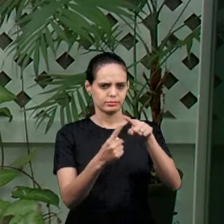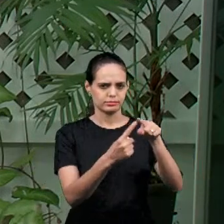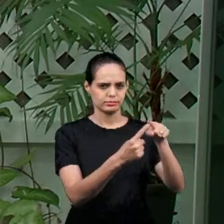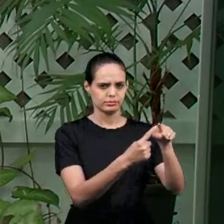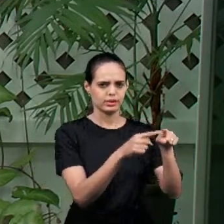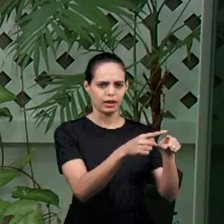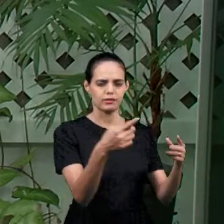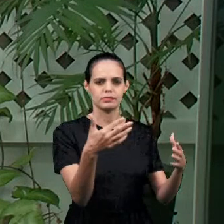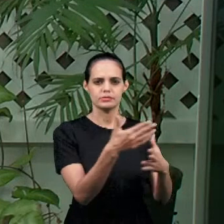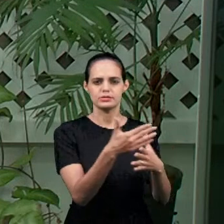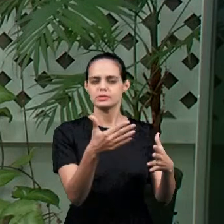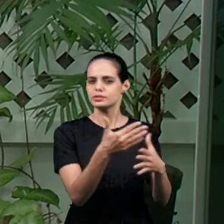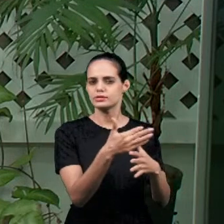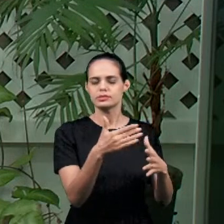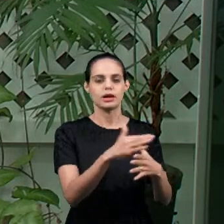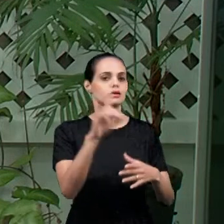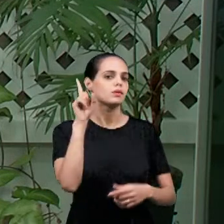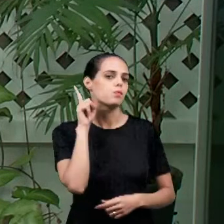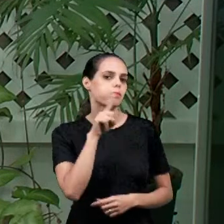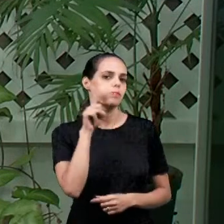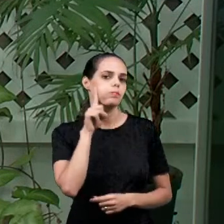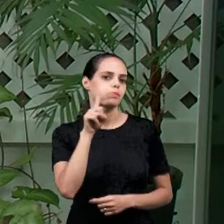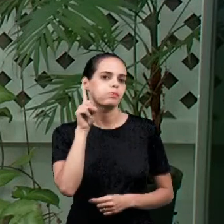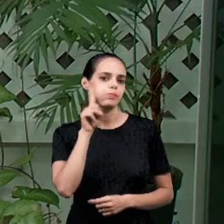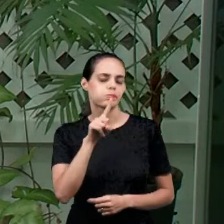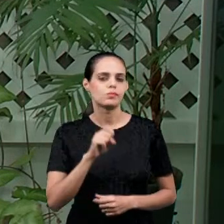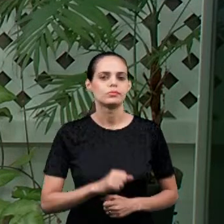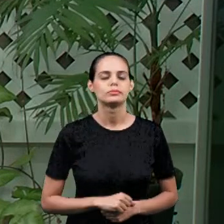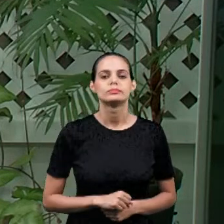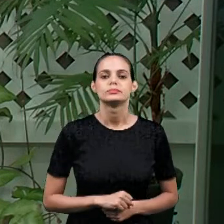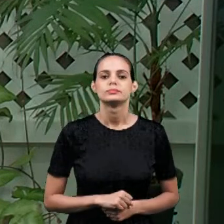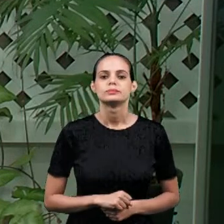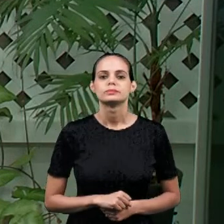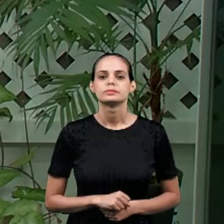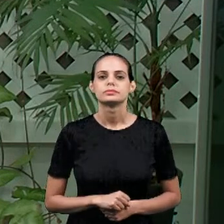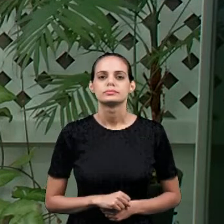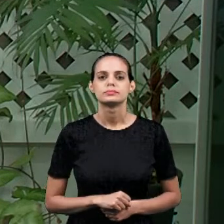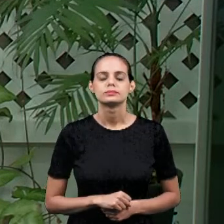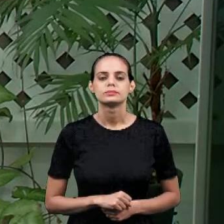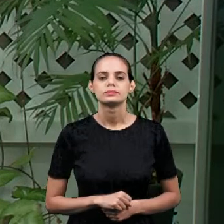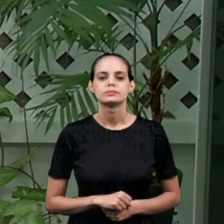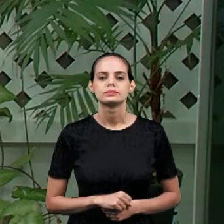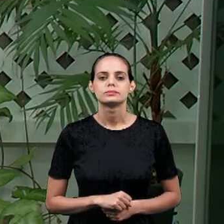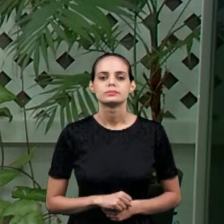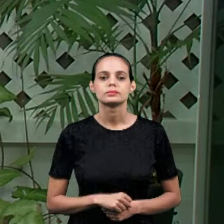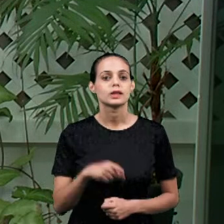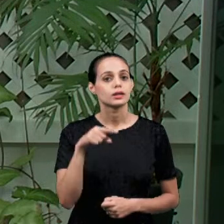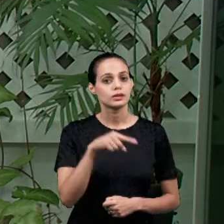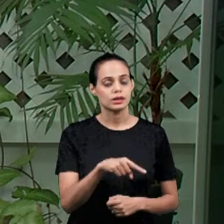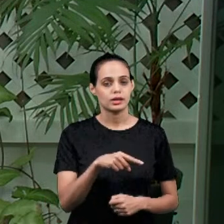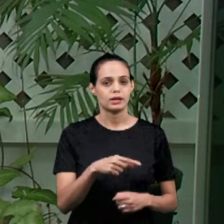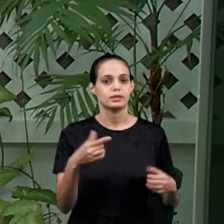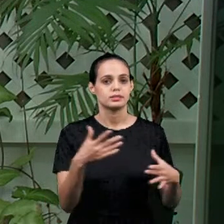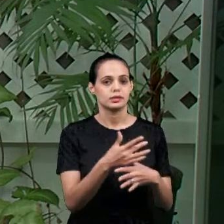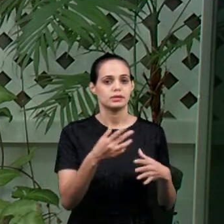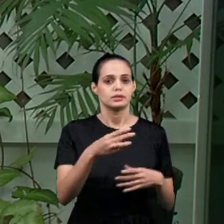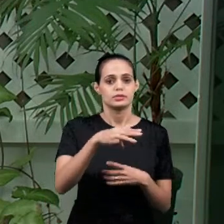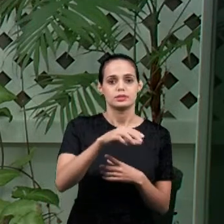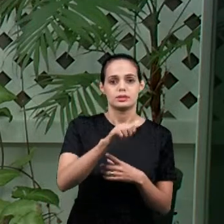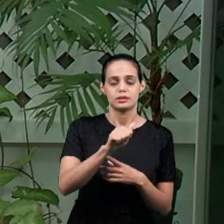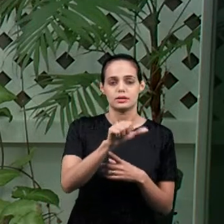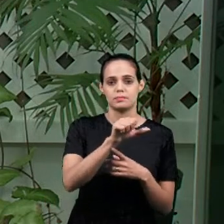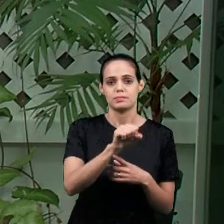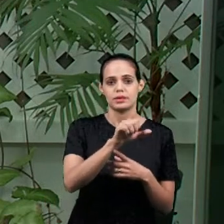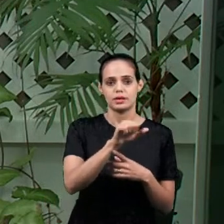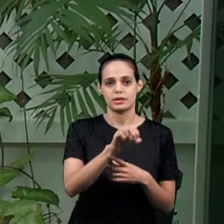teve em Newark. Por último, Worcester, que é de Massachusetts, que é do estado